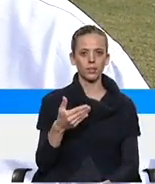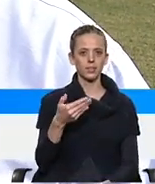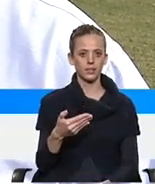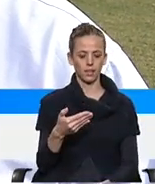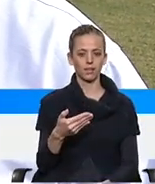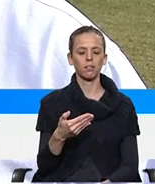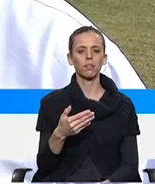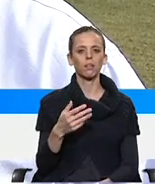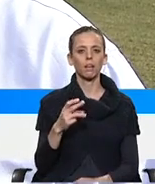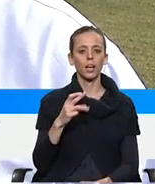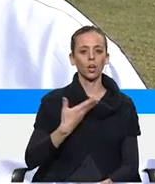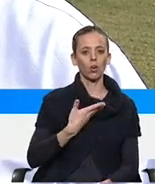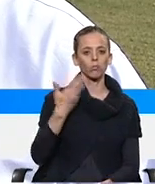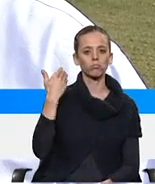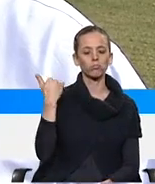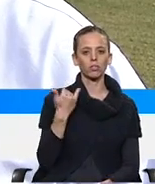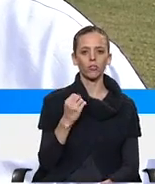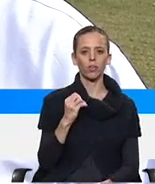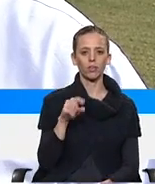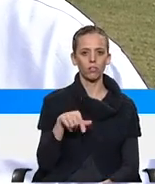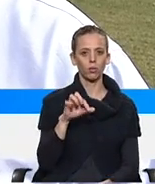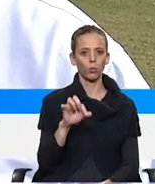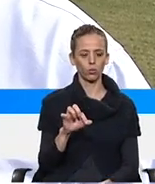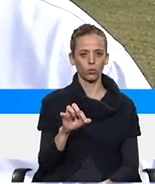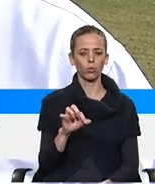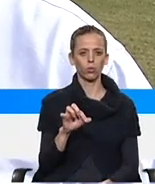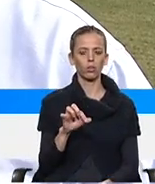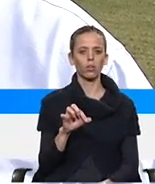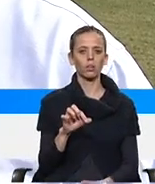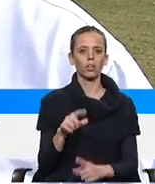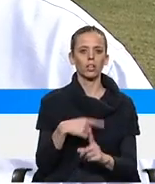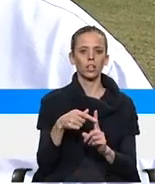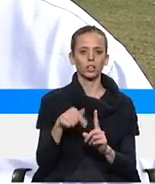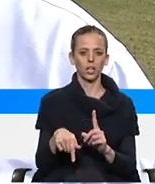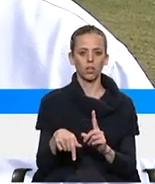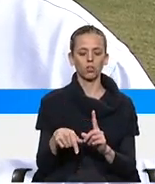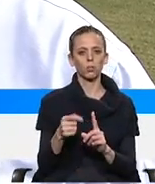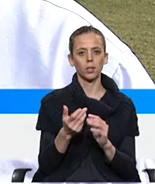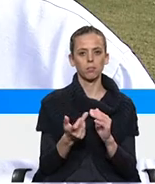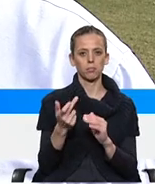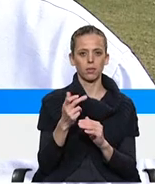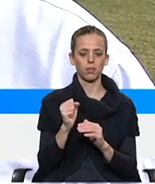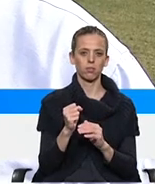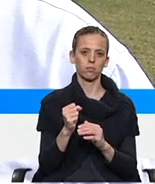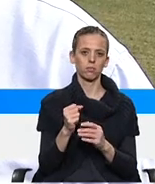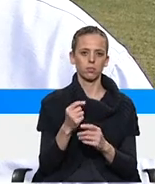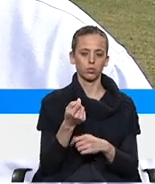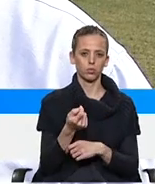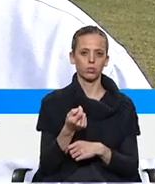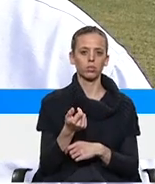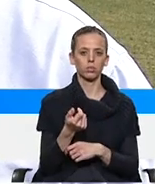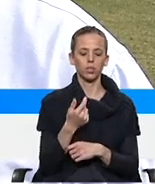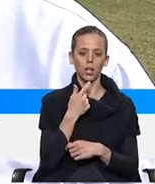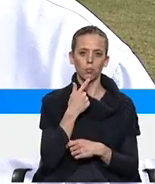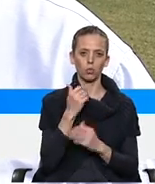21,7. O recorde anterior era 20,8, portanto este ano 0,8 acima do anterior, o que é um valor